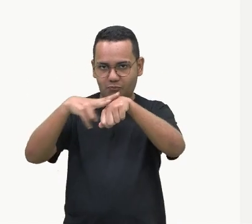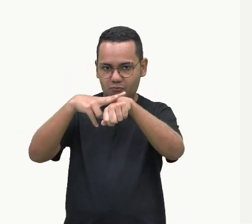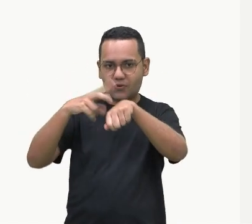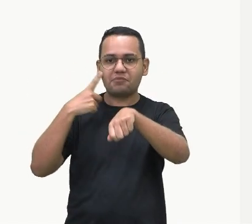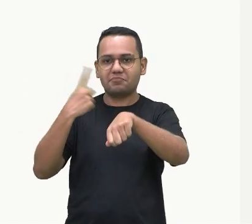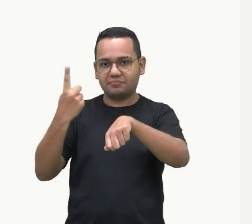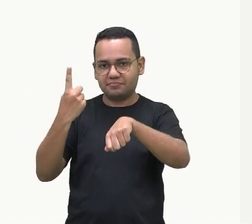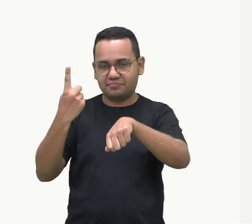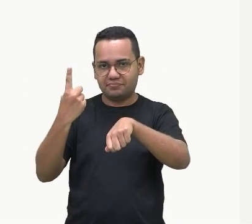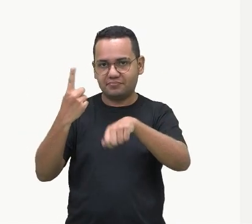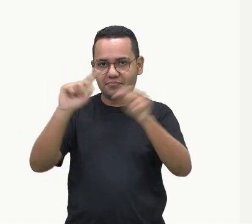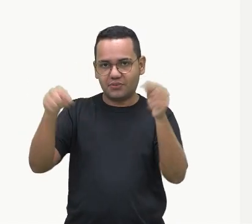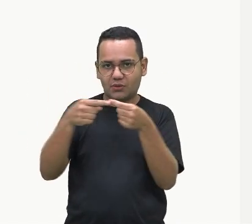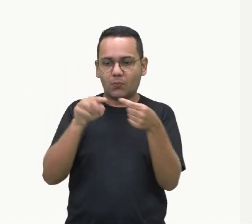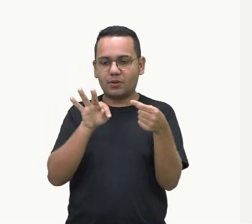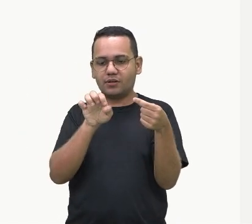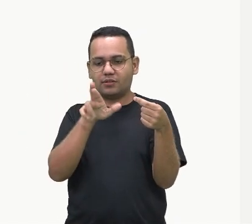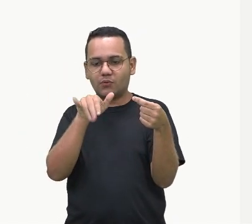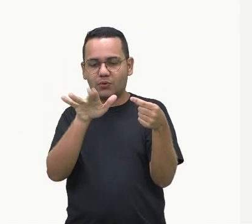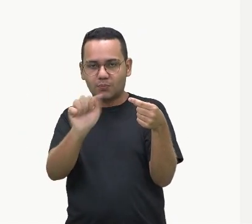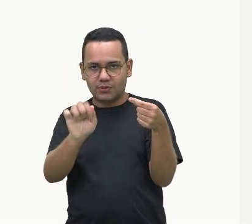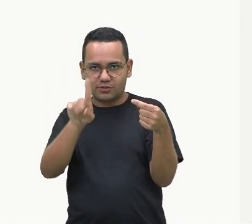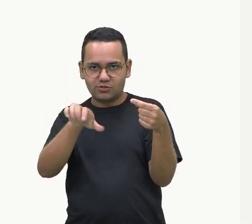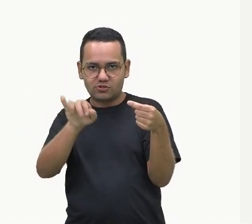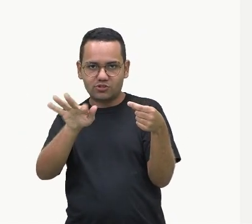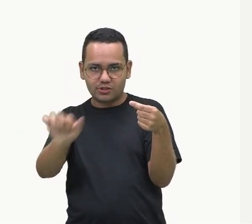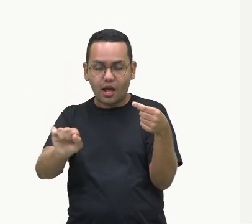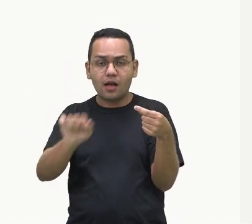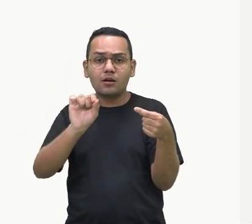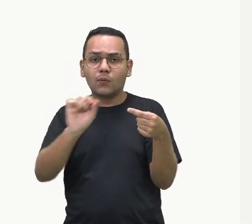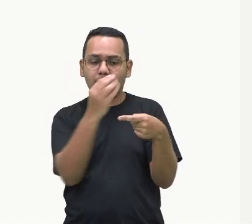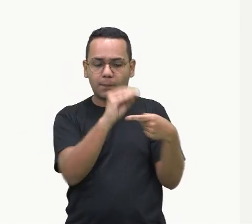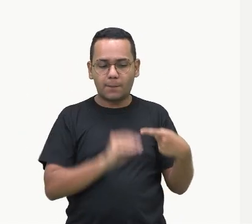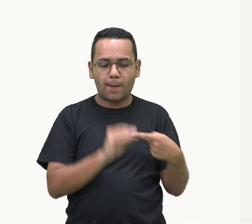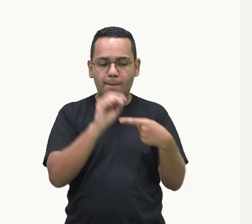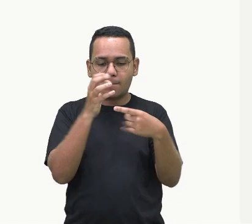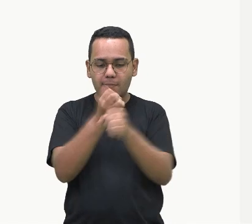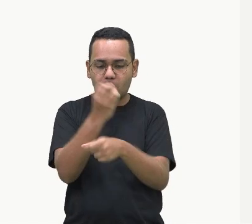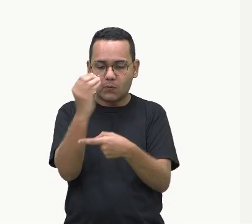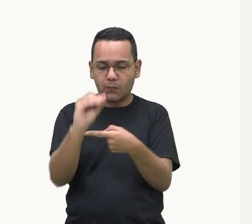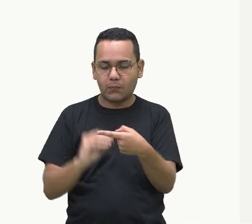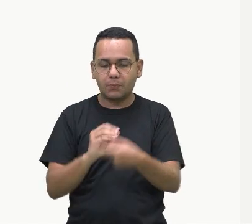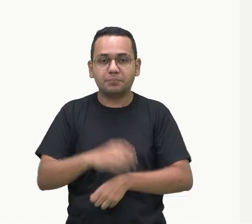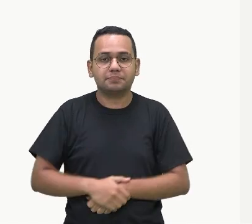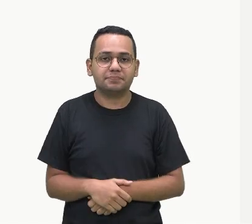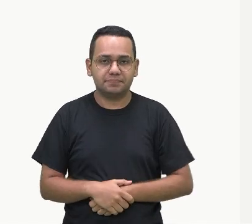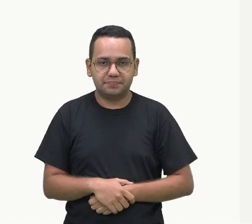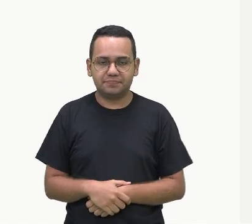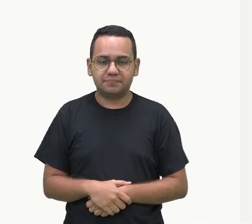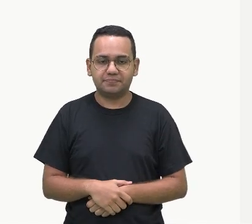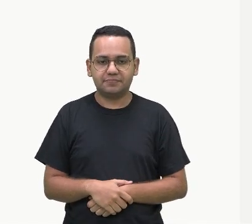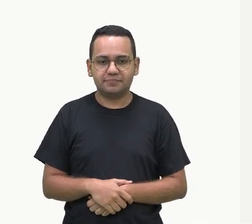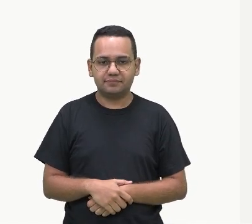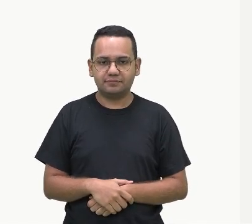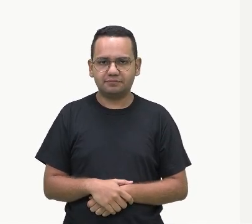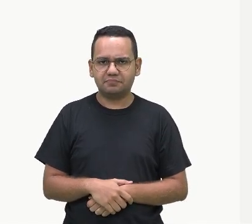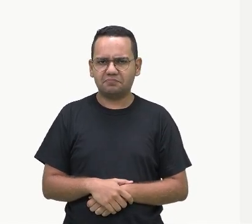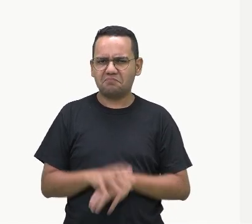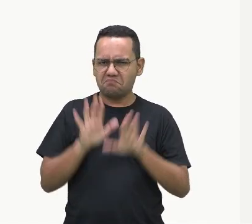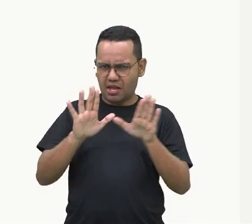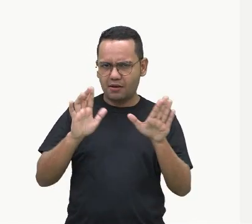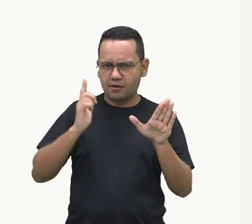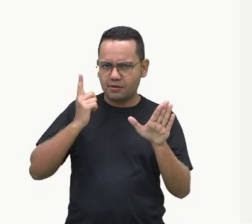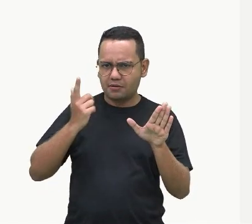razão proporcional envolvendo aqui as minhas informações. Tudo bem? Então, já a gente vai aprender como é que